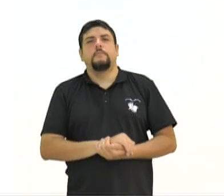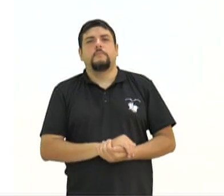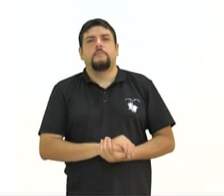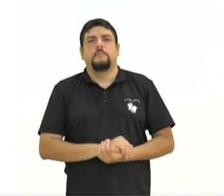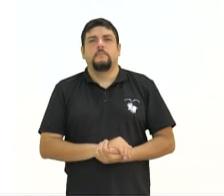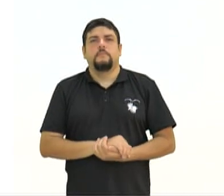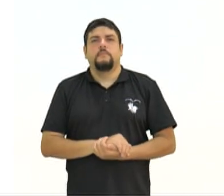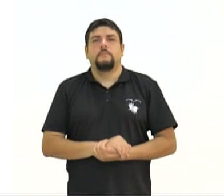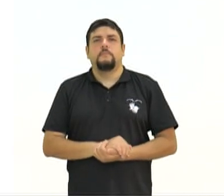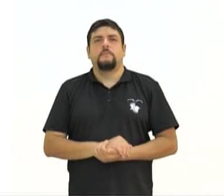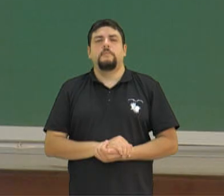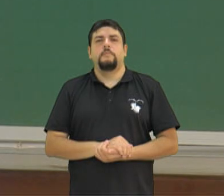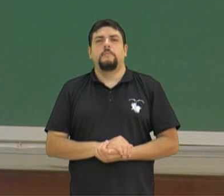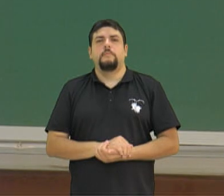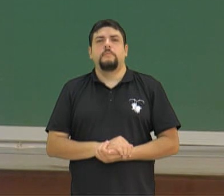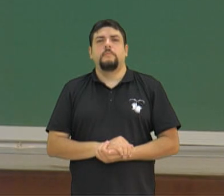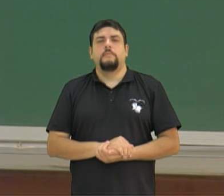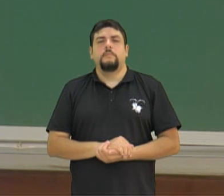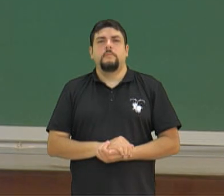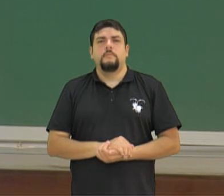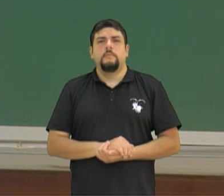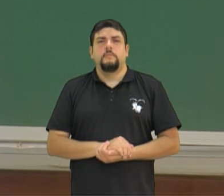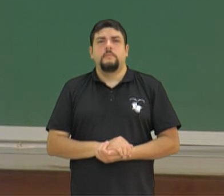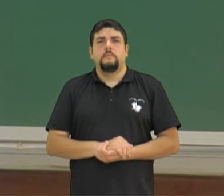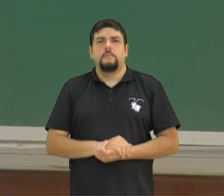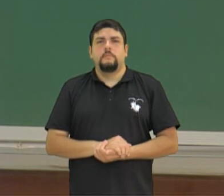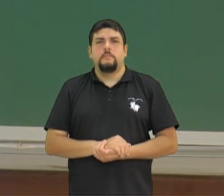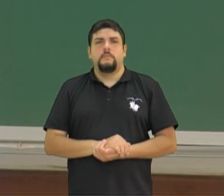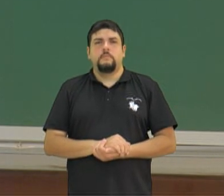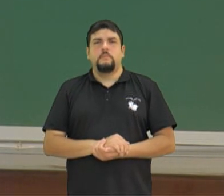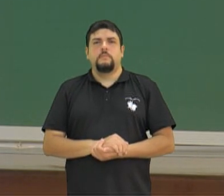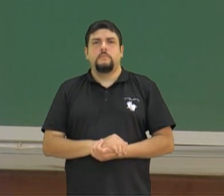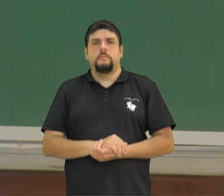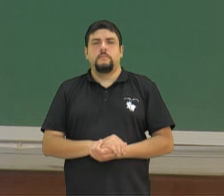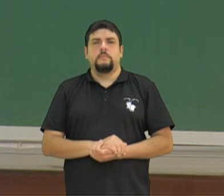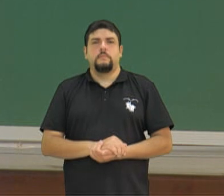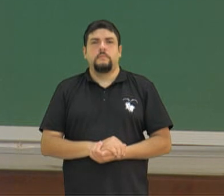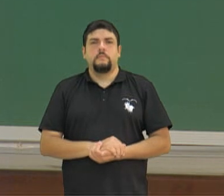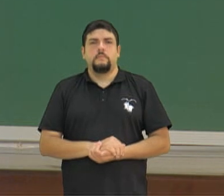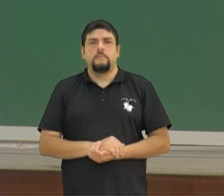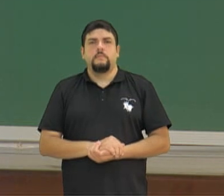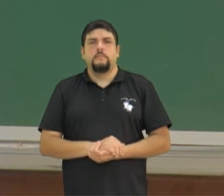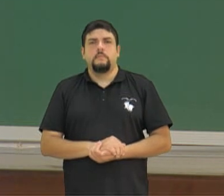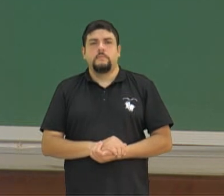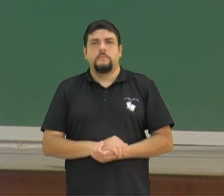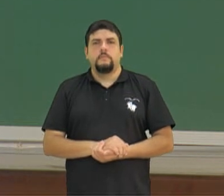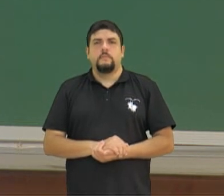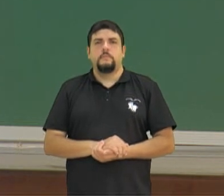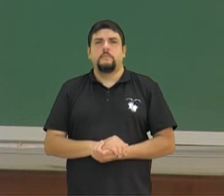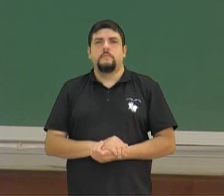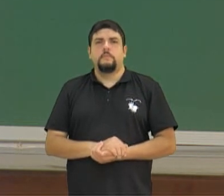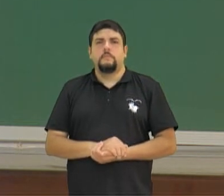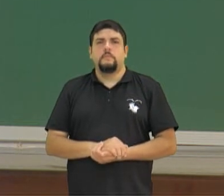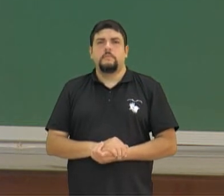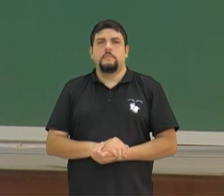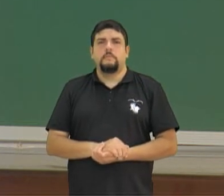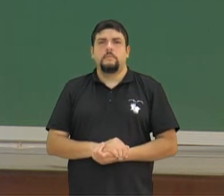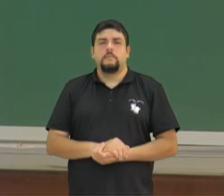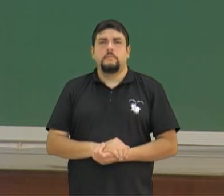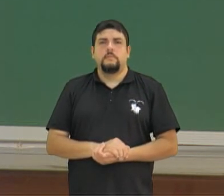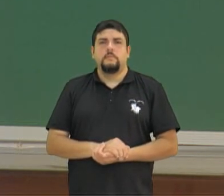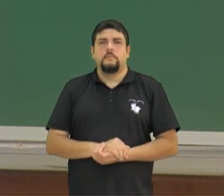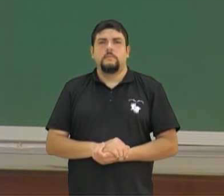gênero textual infográfico e texto informativo, los deportes e sus benefícios en la